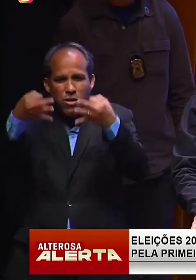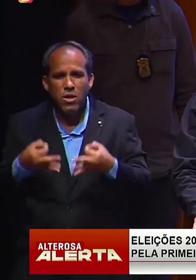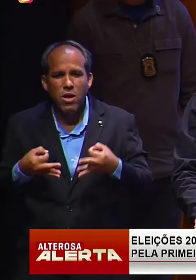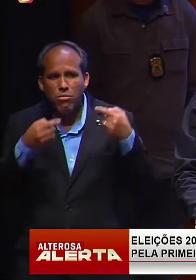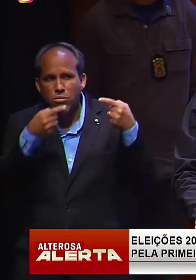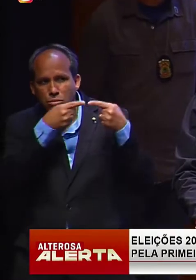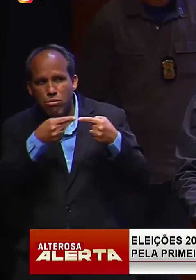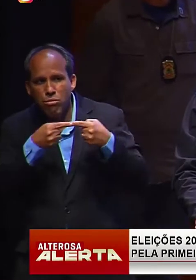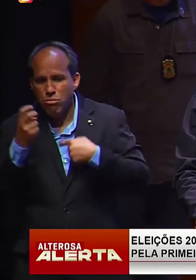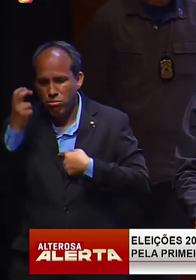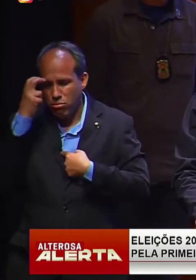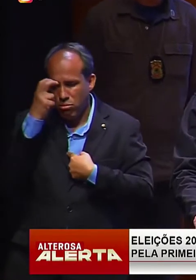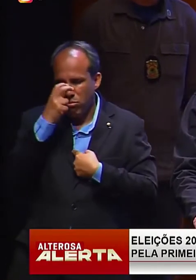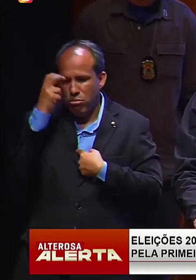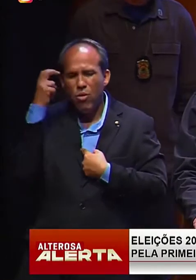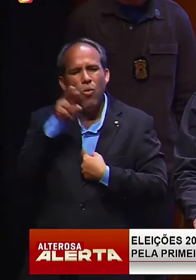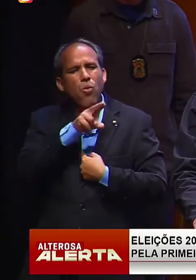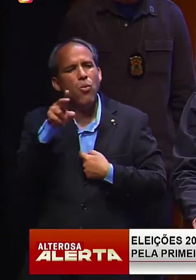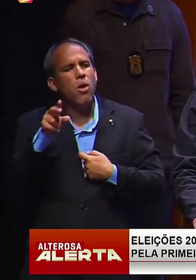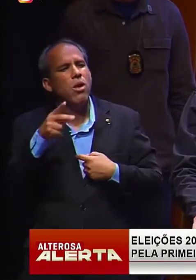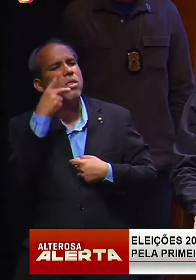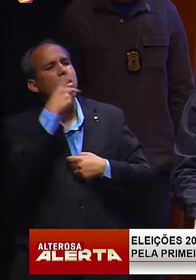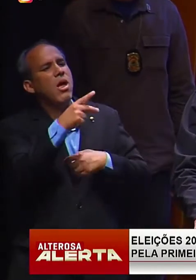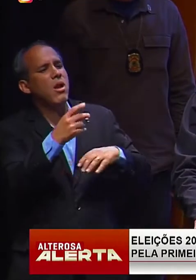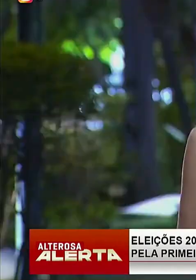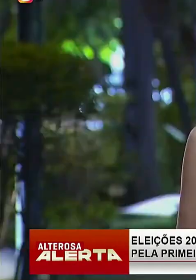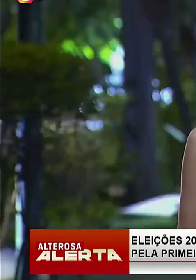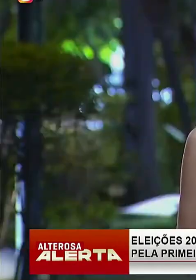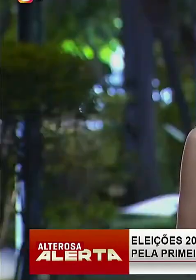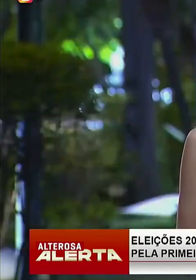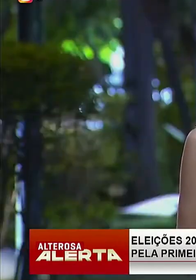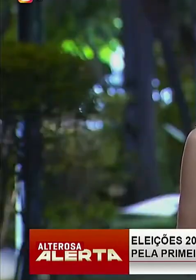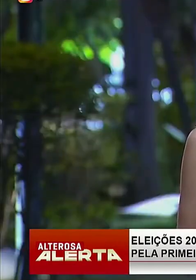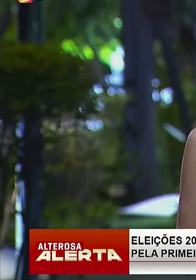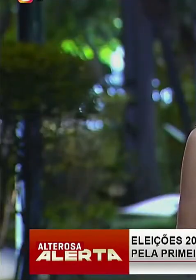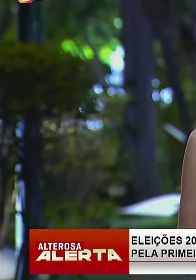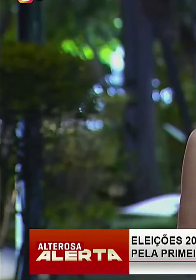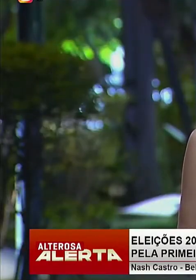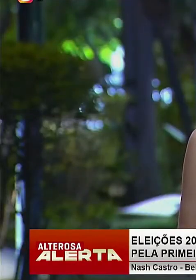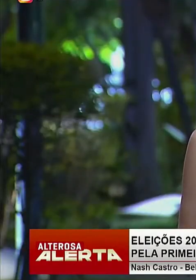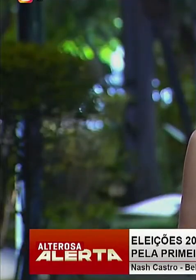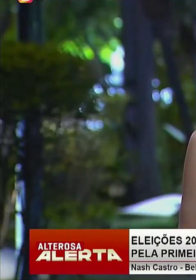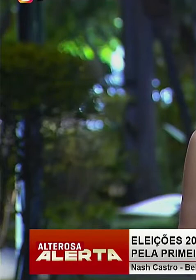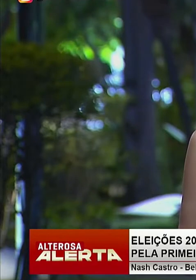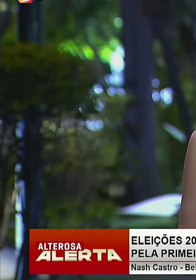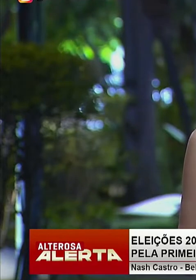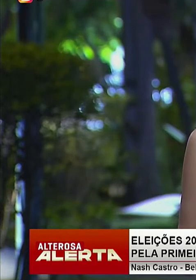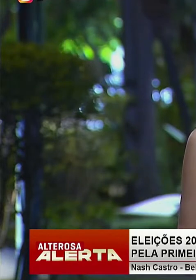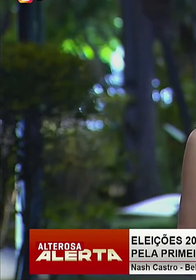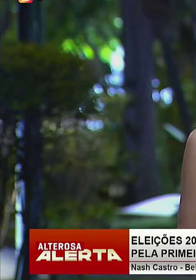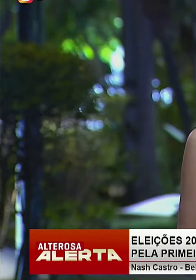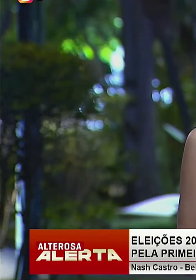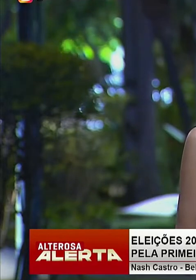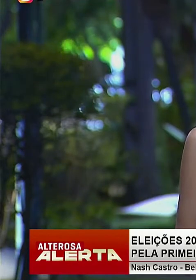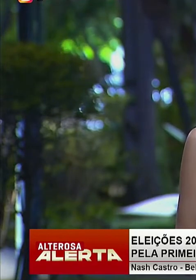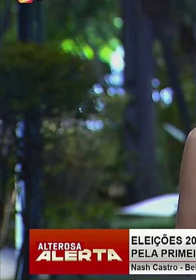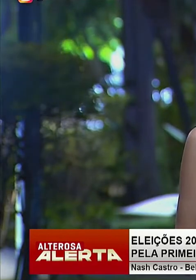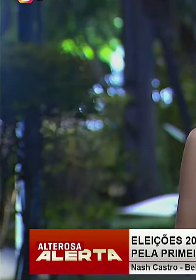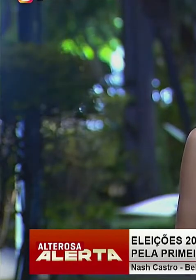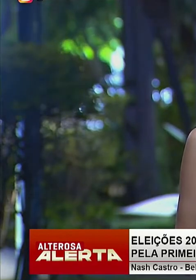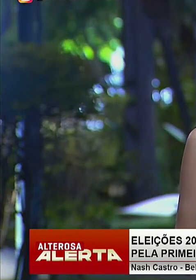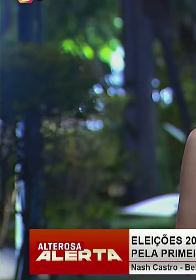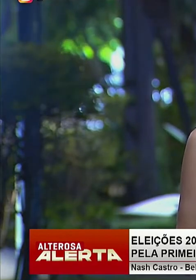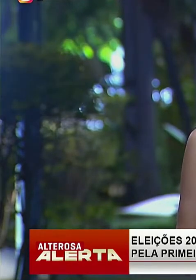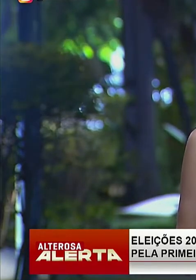a razão e não emoção ou coração. Minas Gerais tem o segundo maior colégio eleitoral do país e tem